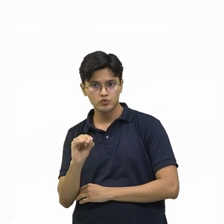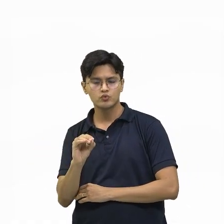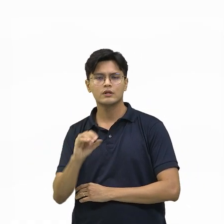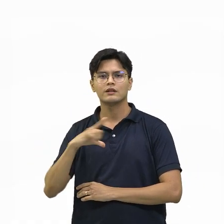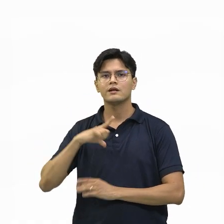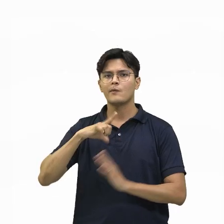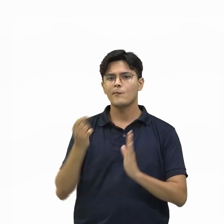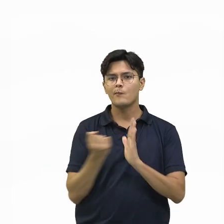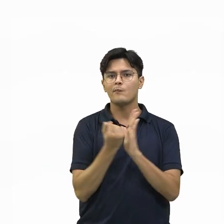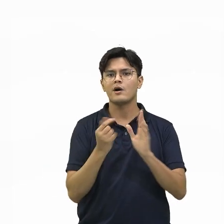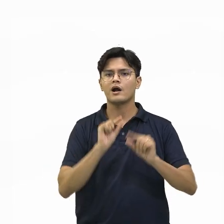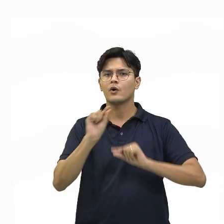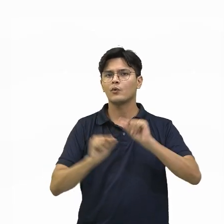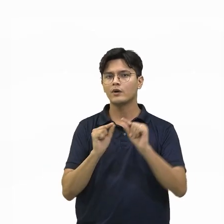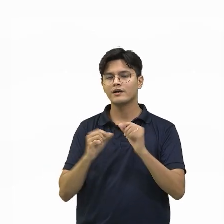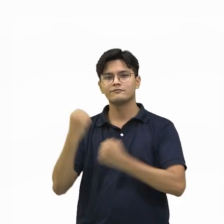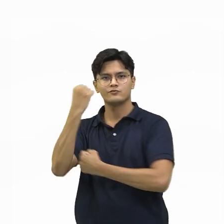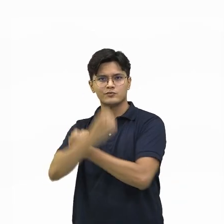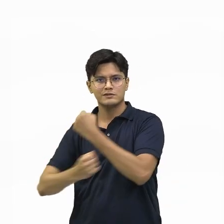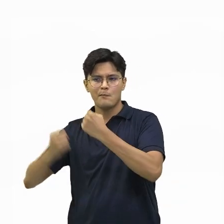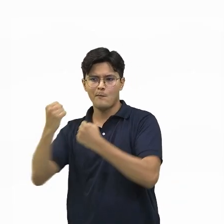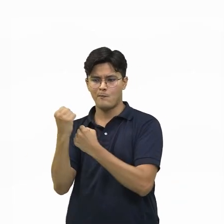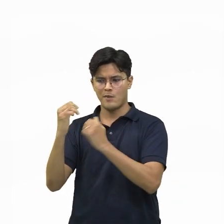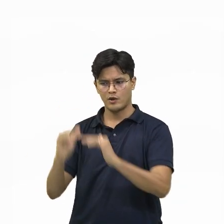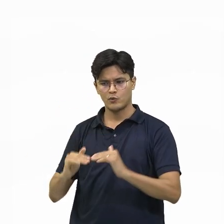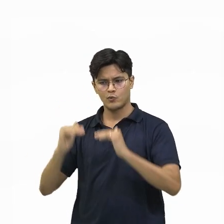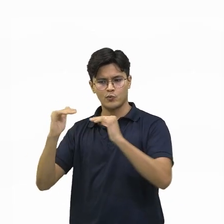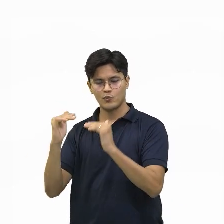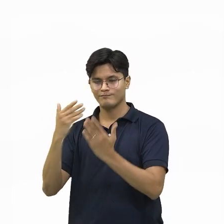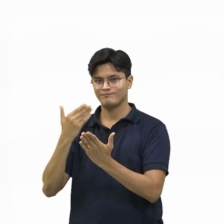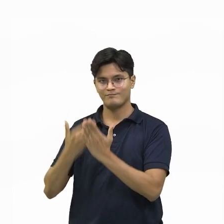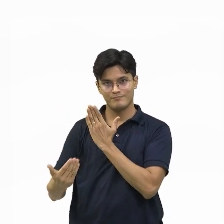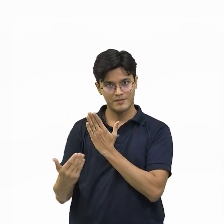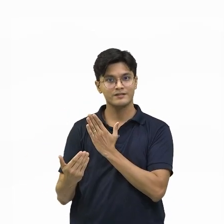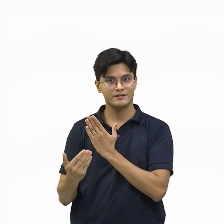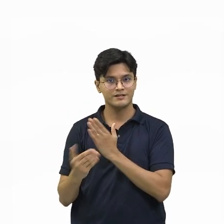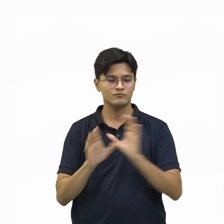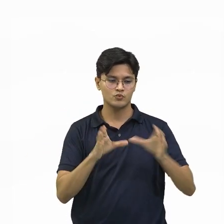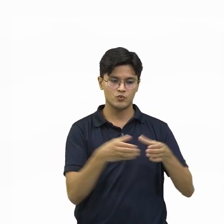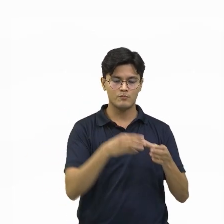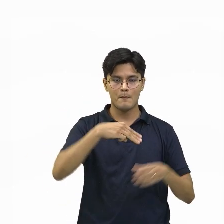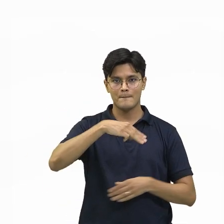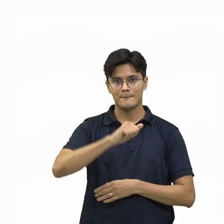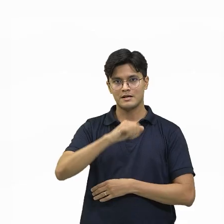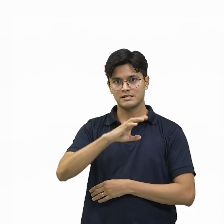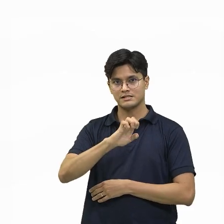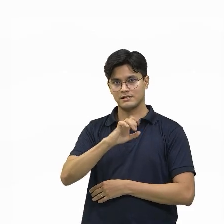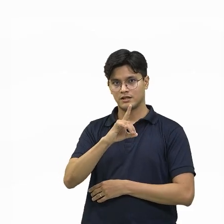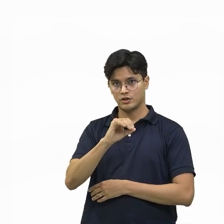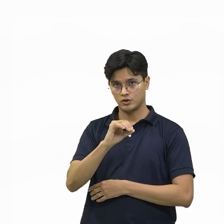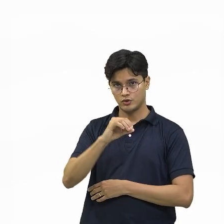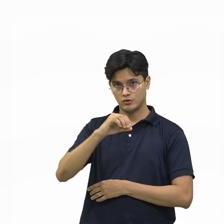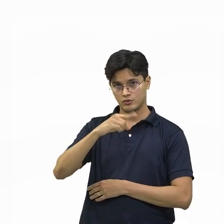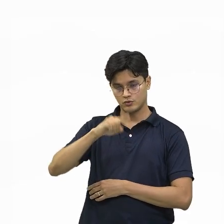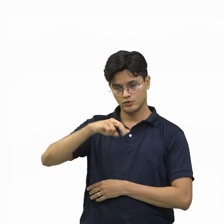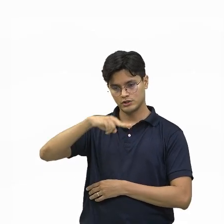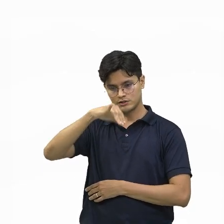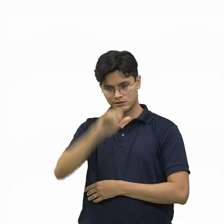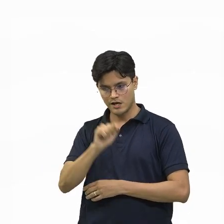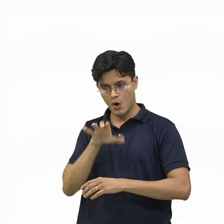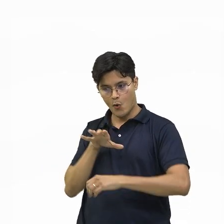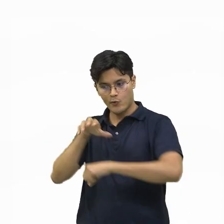sua hegemonia, né? A Macedônia conquista justamente esse território grego.